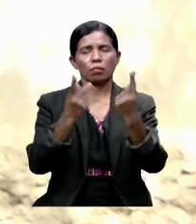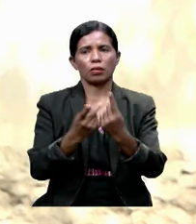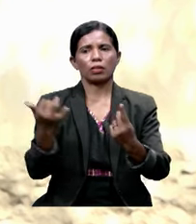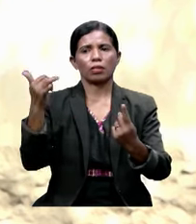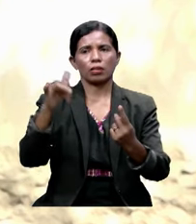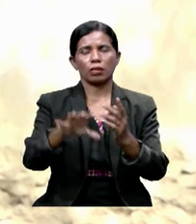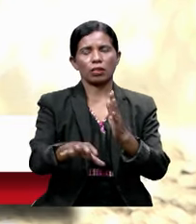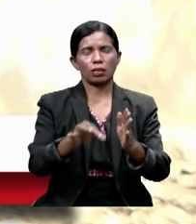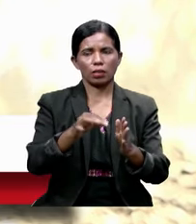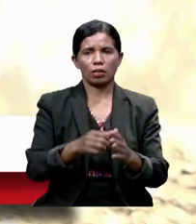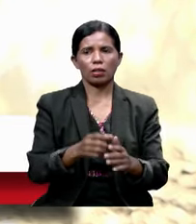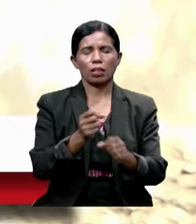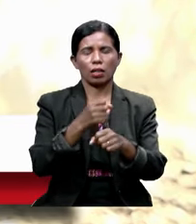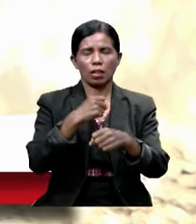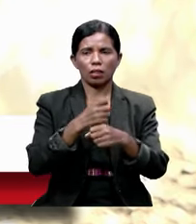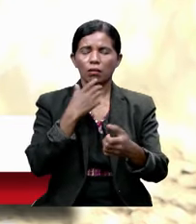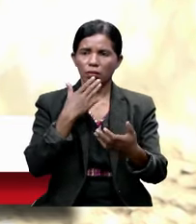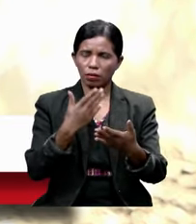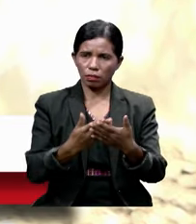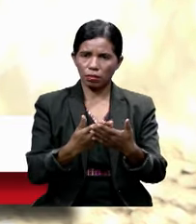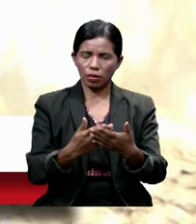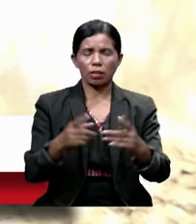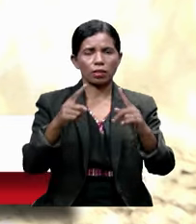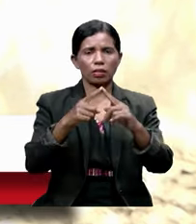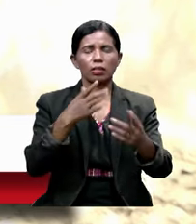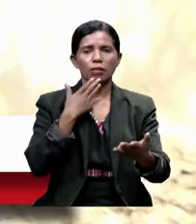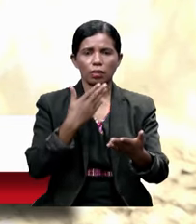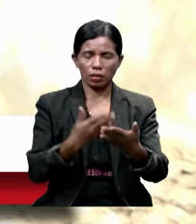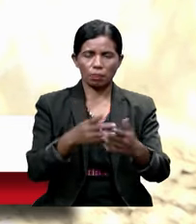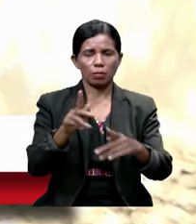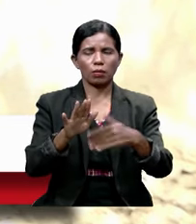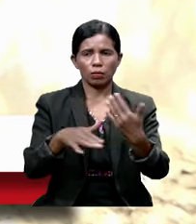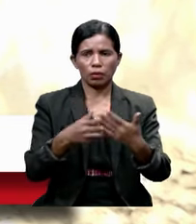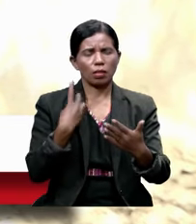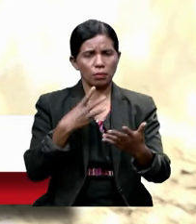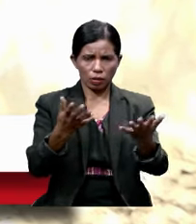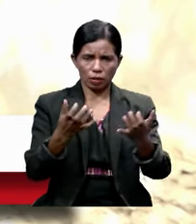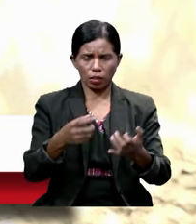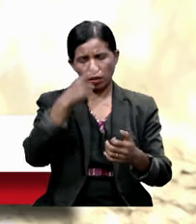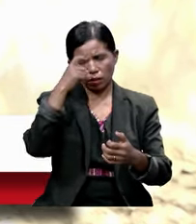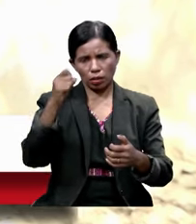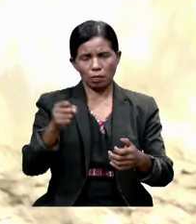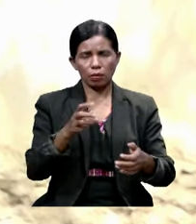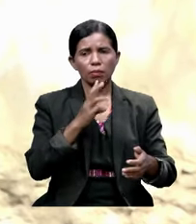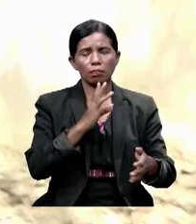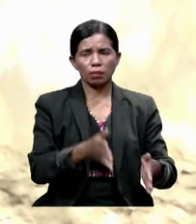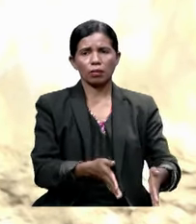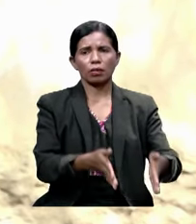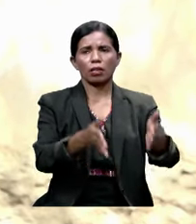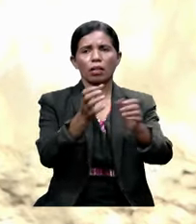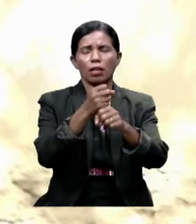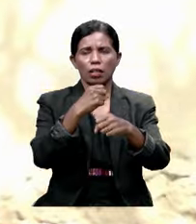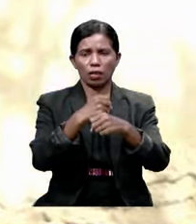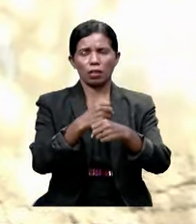keta mai kari. Halo buat nebe maka qualidade ba povo dene. Ah, idene mamne akar tamba baleta sere uluk nene halo runi